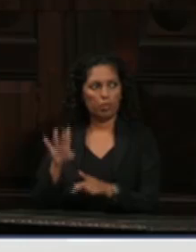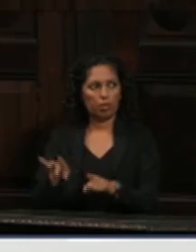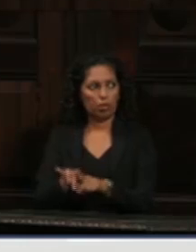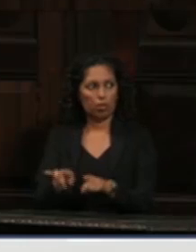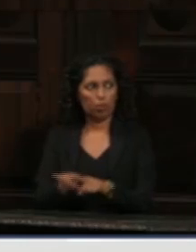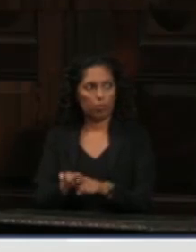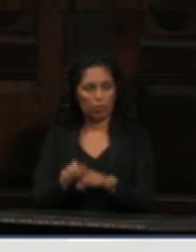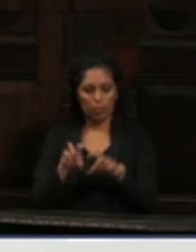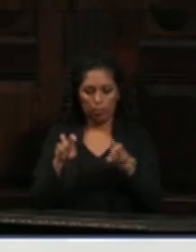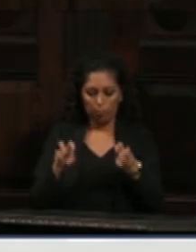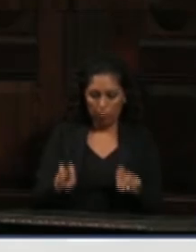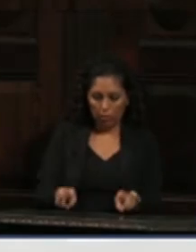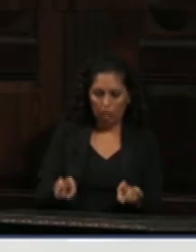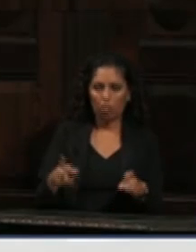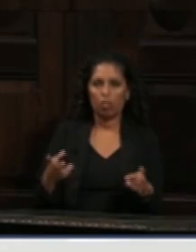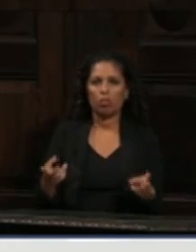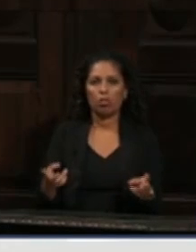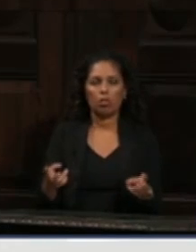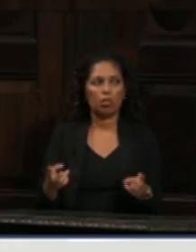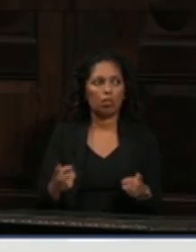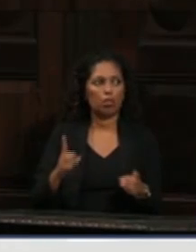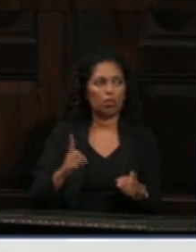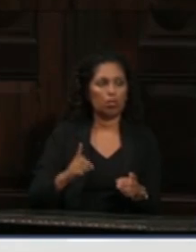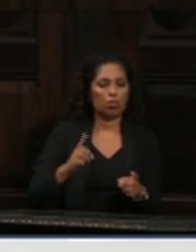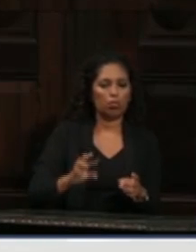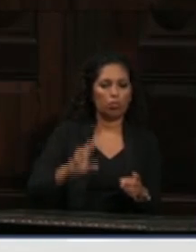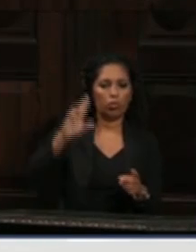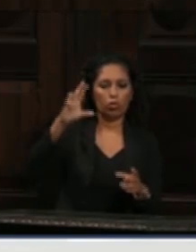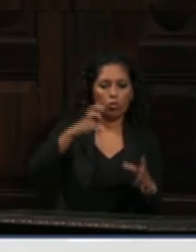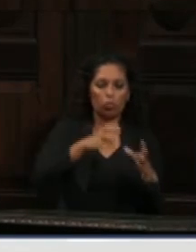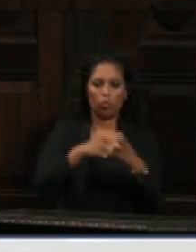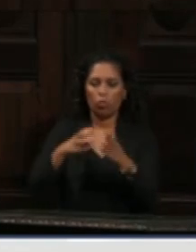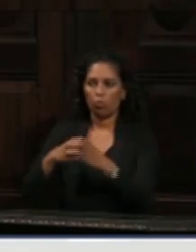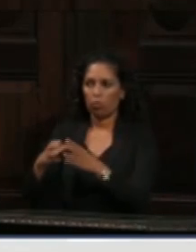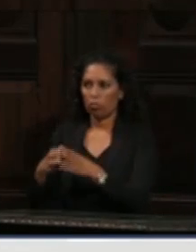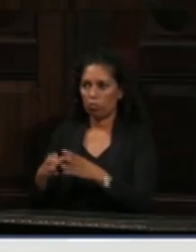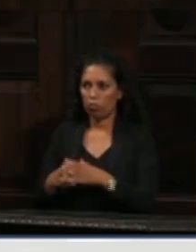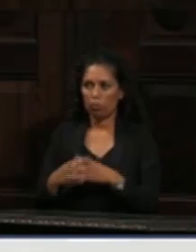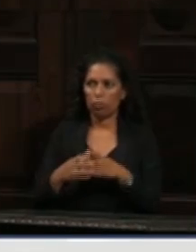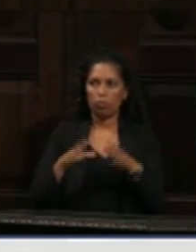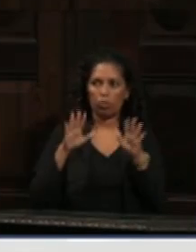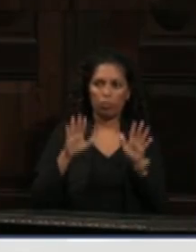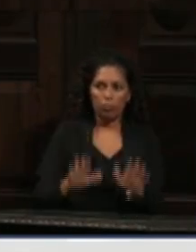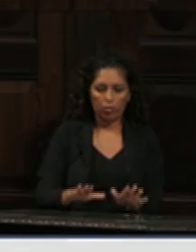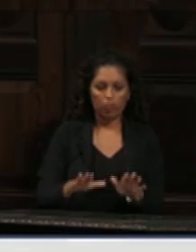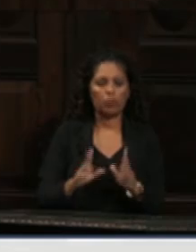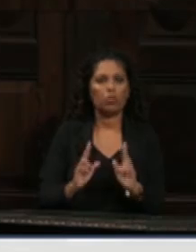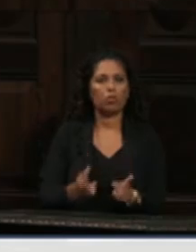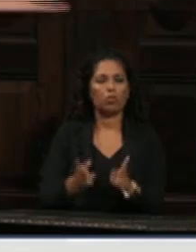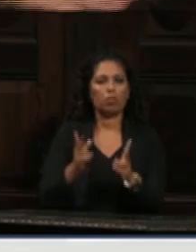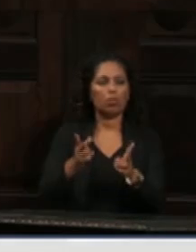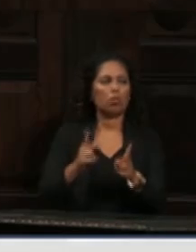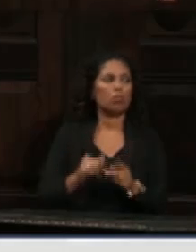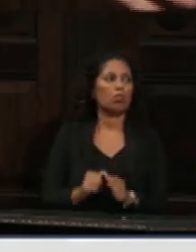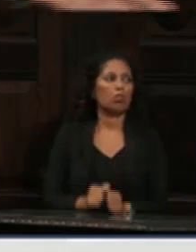na mesa diretora, nas comissões permanentes, né?